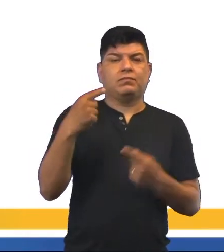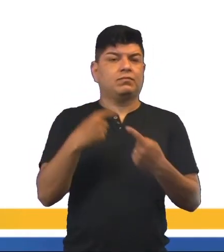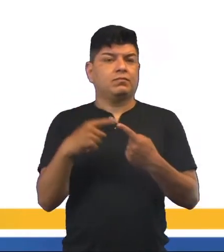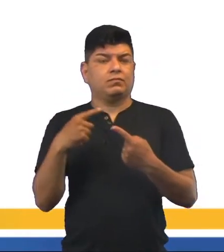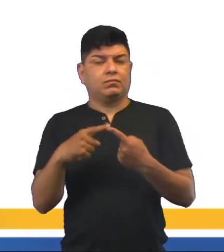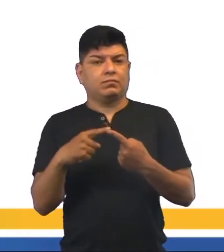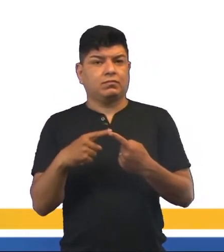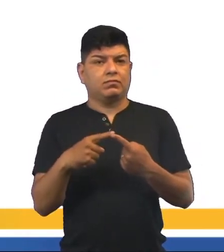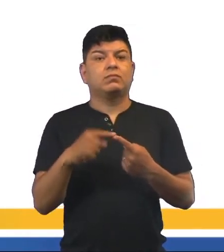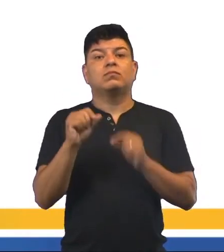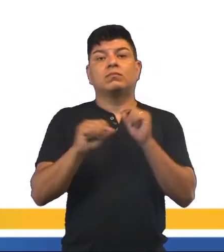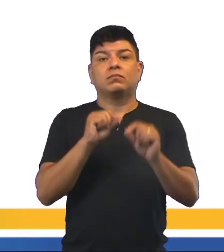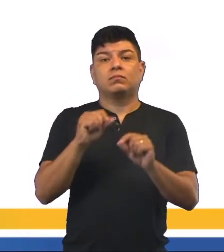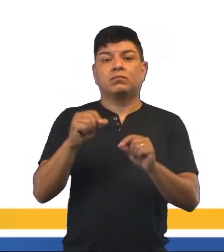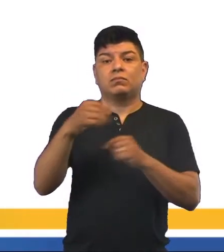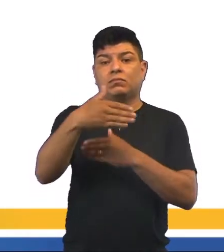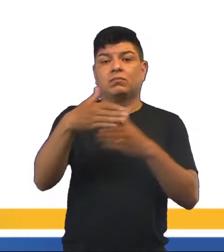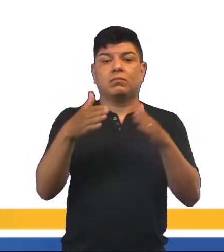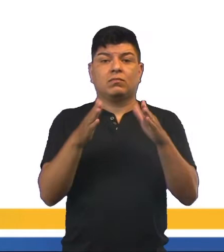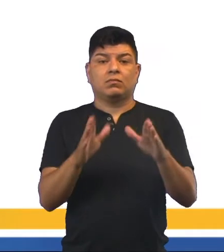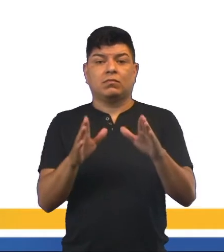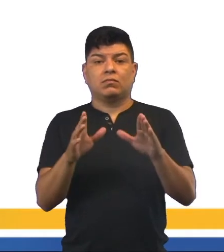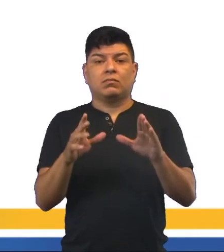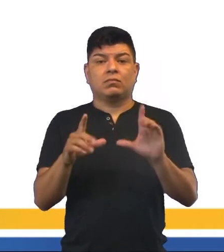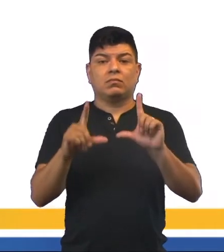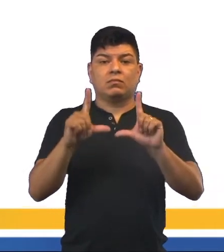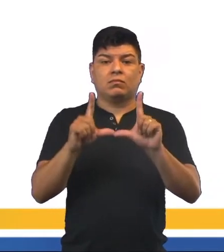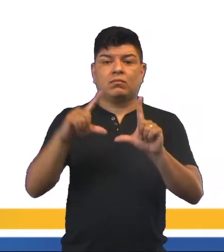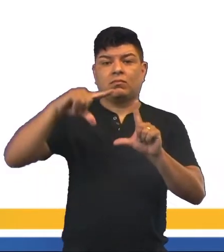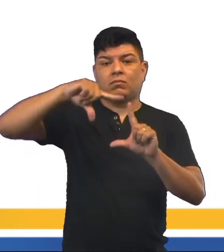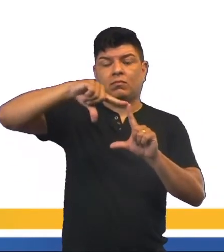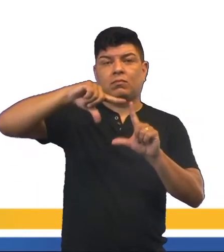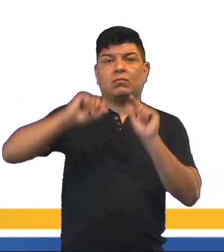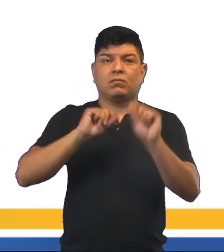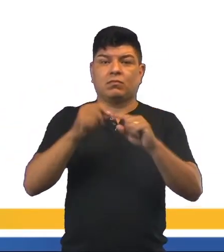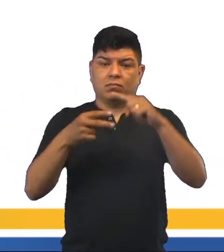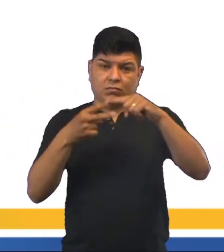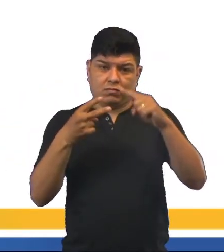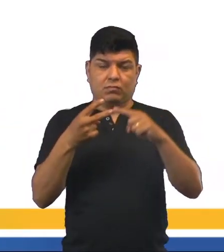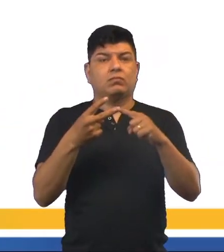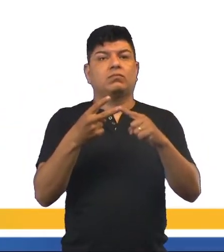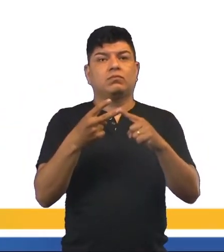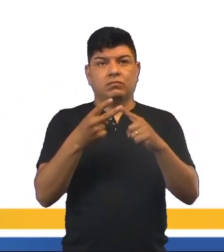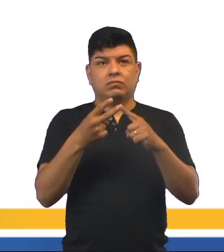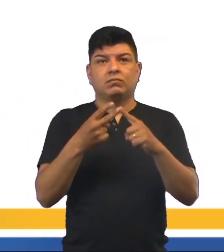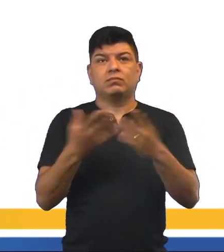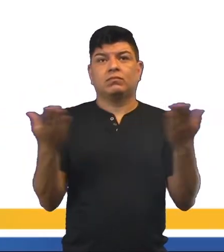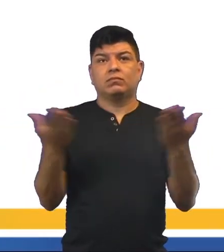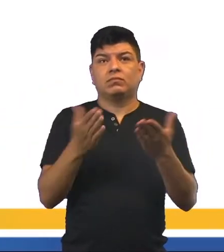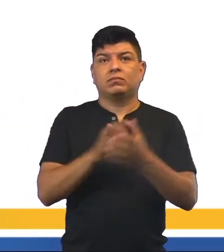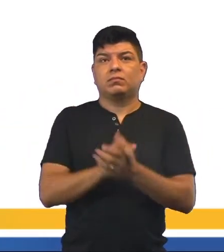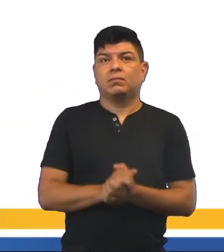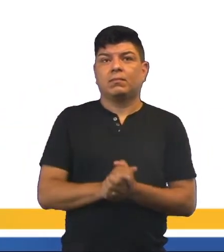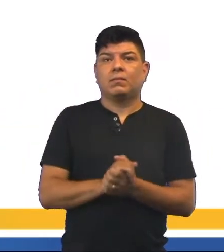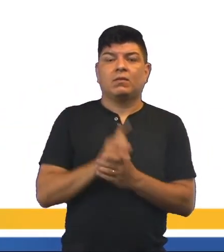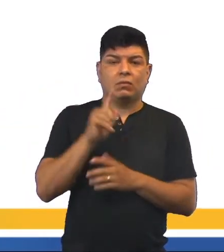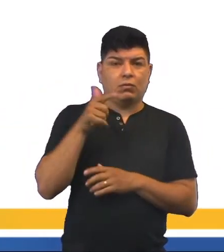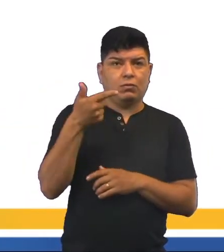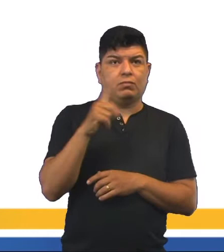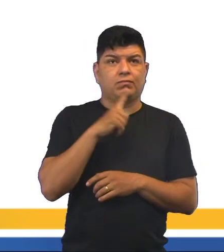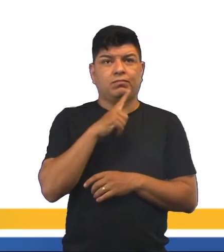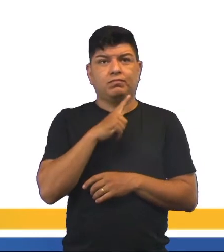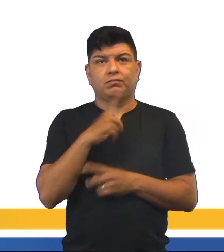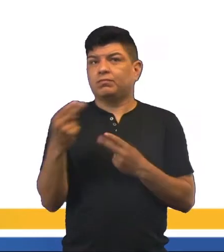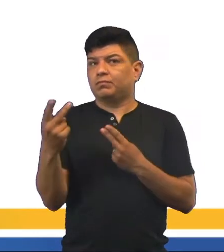área é região que a gente vai calcular a região. Então, é duas dimensões. Agora, o outro